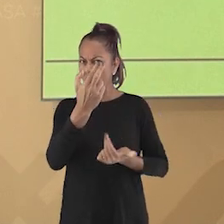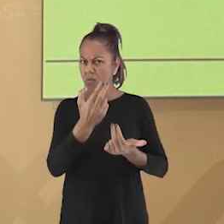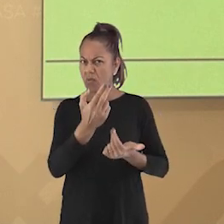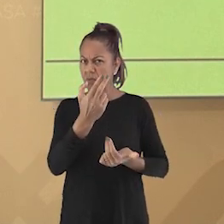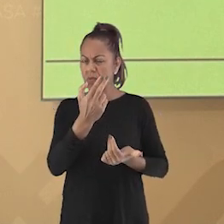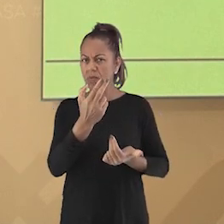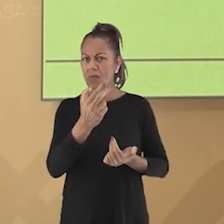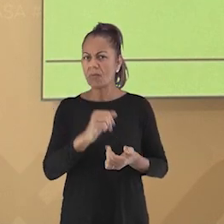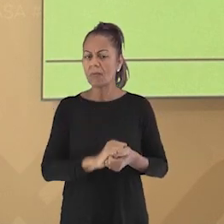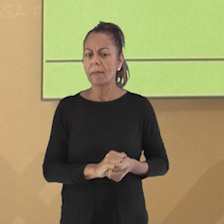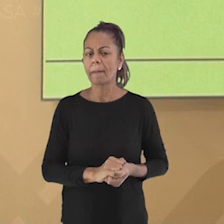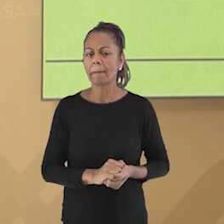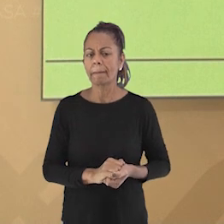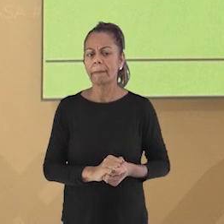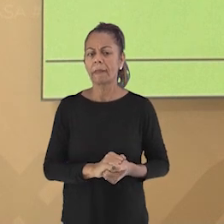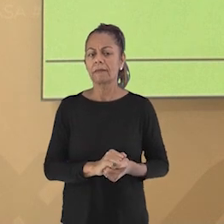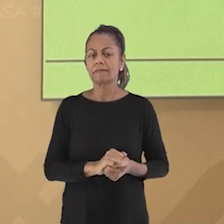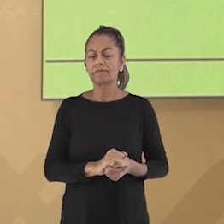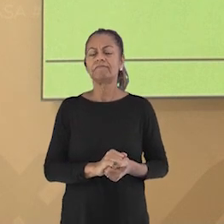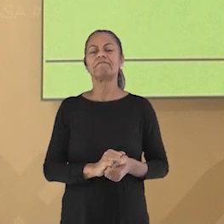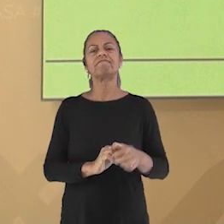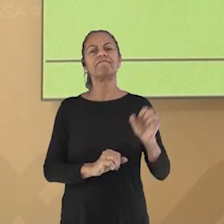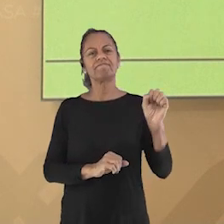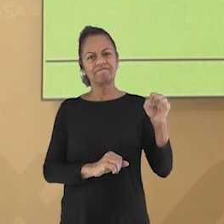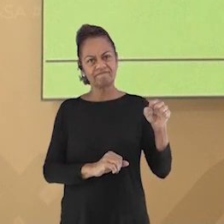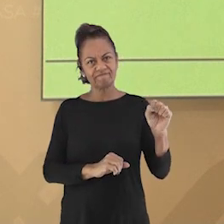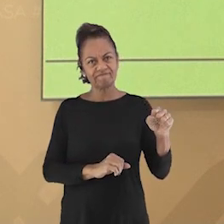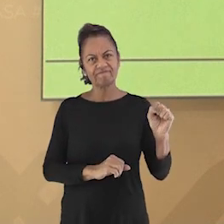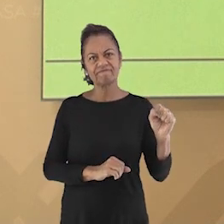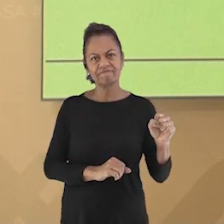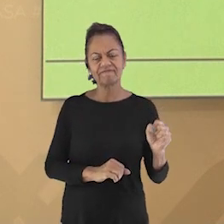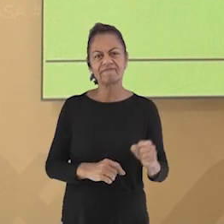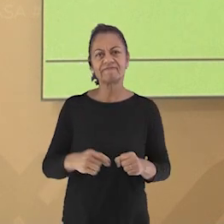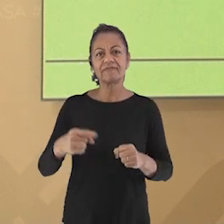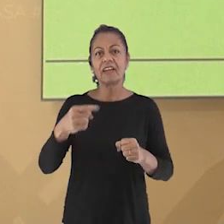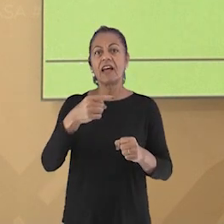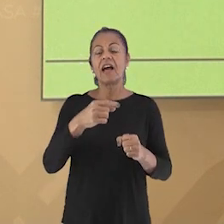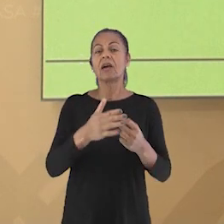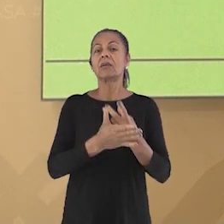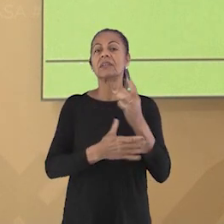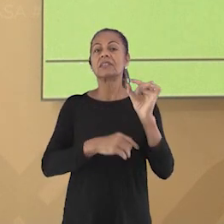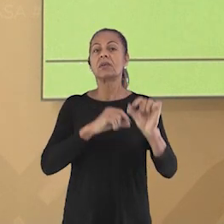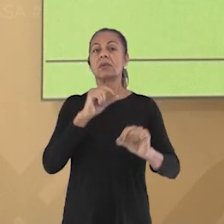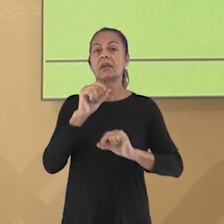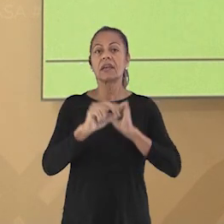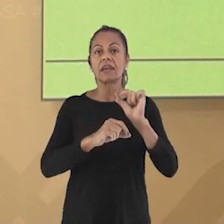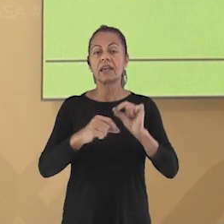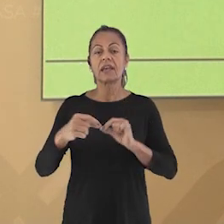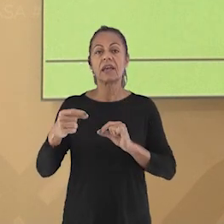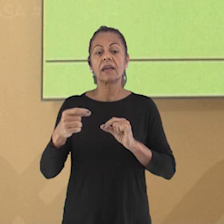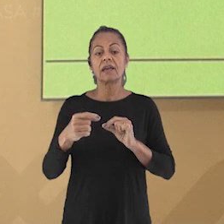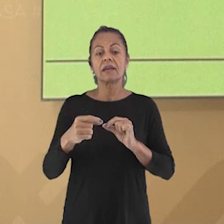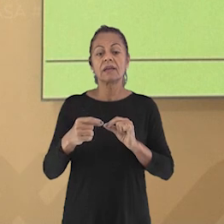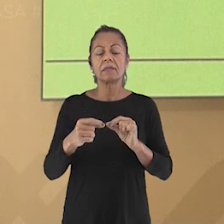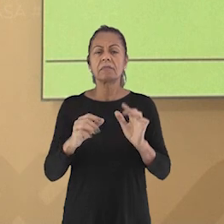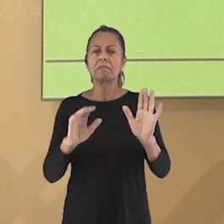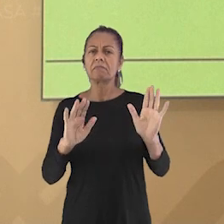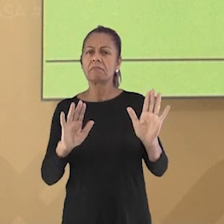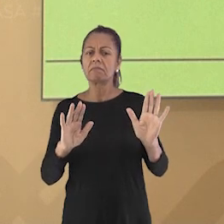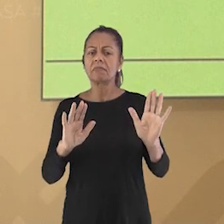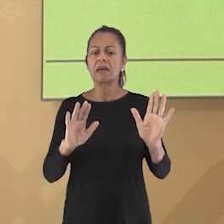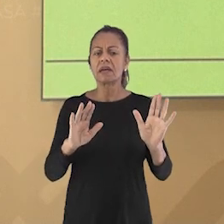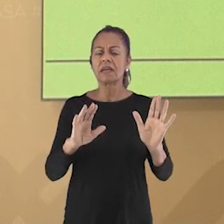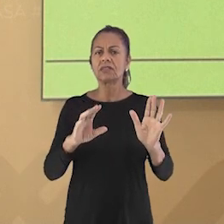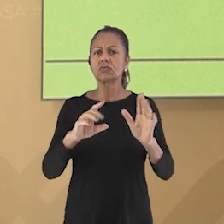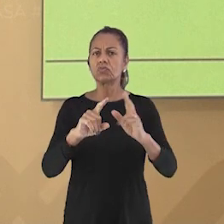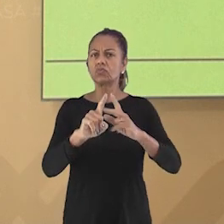em cima? Isso mesmo, sim, aconteceu a mesma coisa. Mas será que o aumento